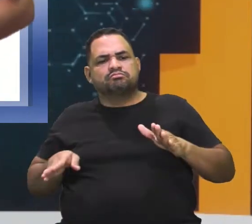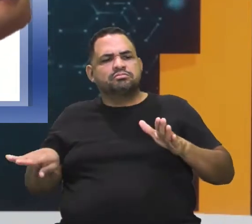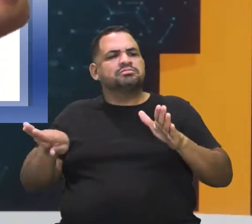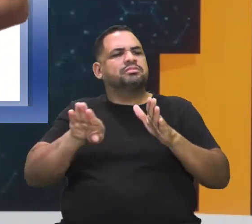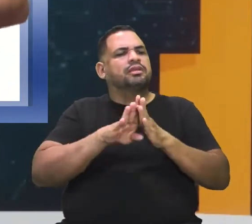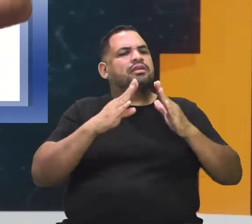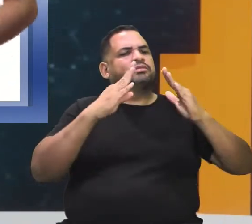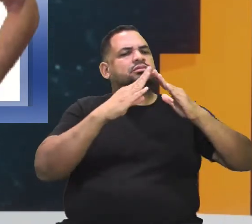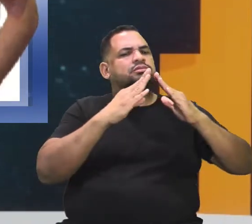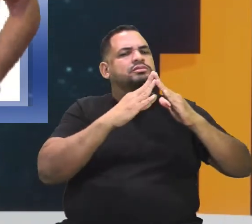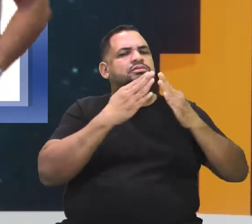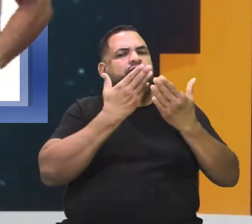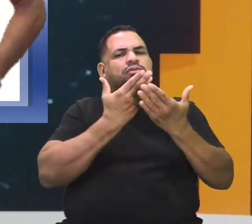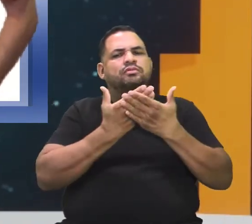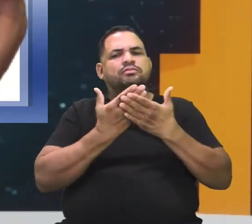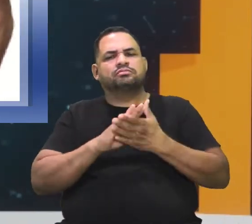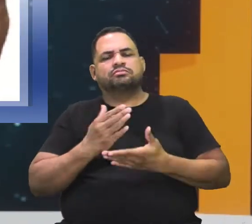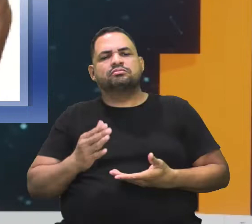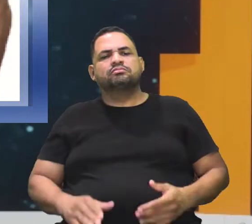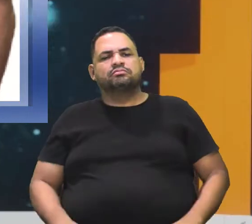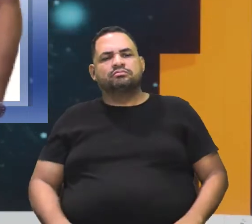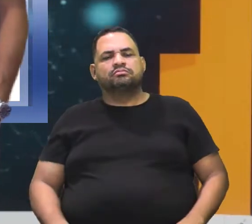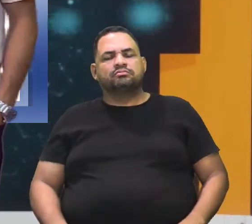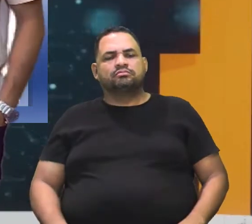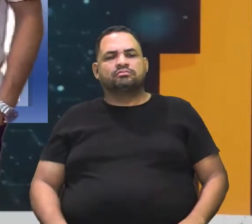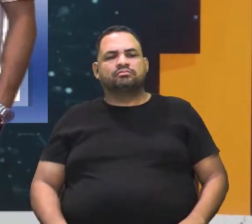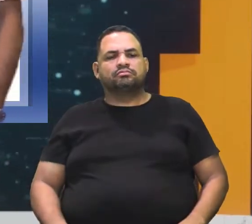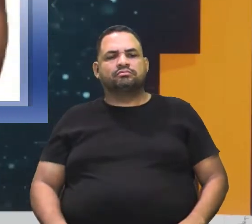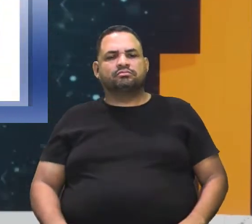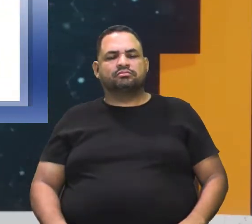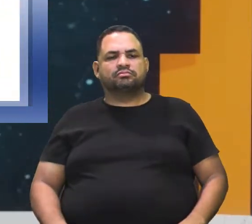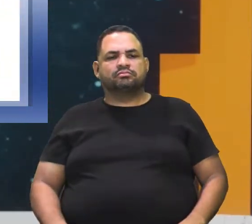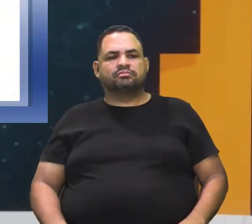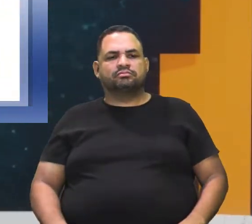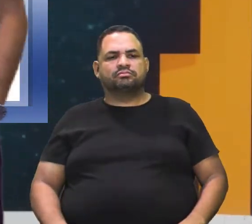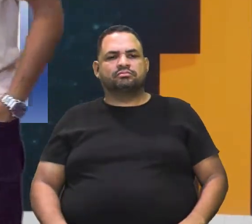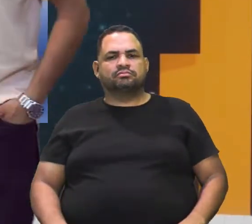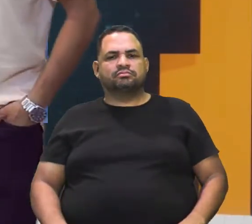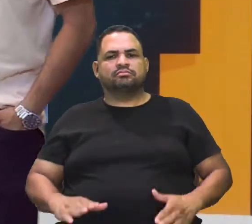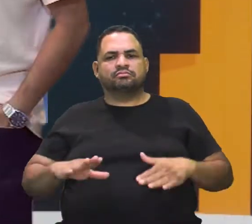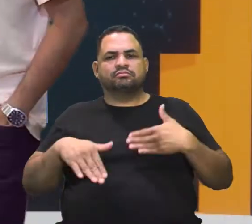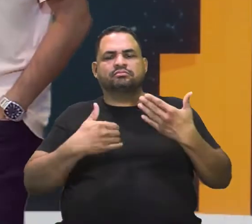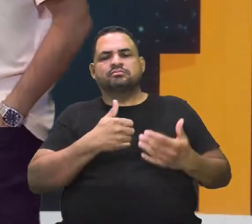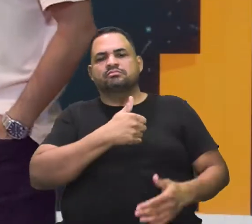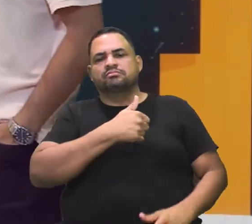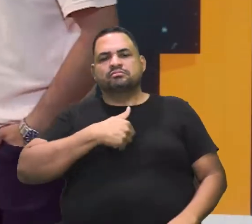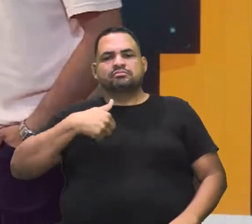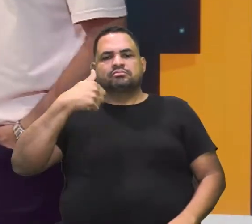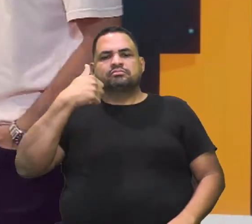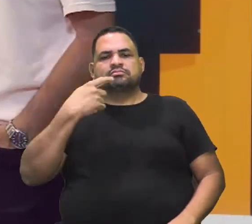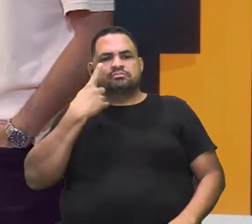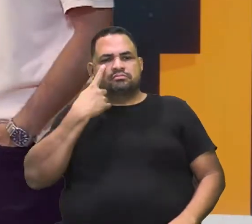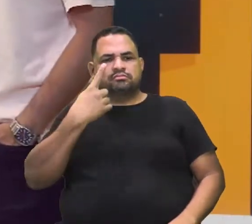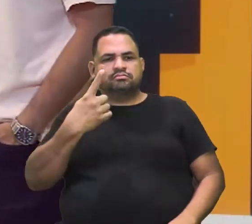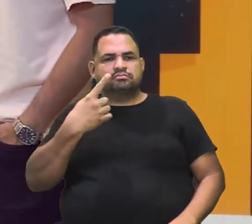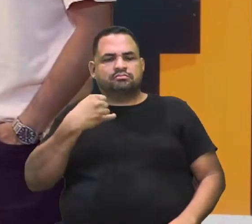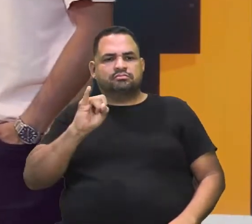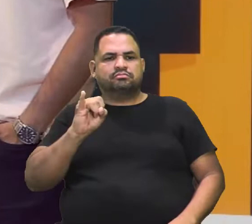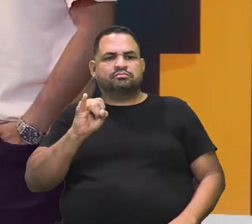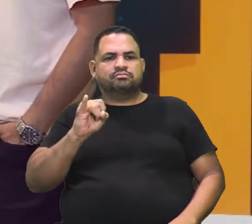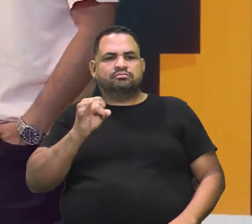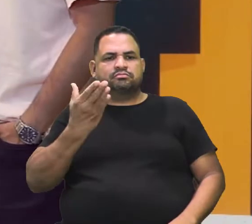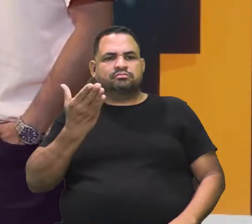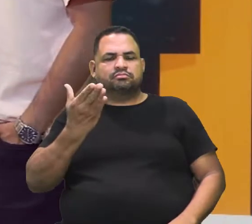escola, baixa a aula, vai assistindo. Isso mesmo. E qual é a melhor maneira da gente identificar se